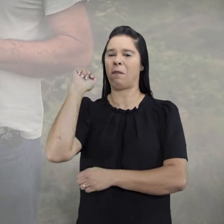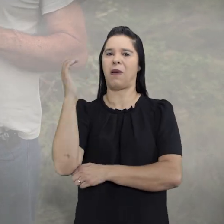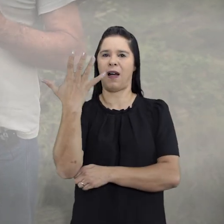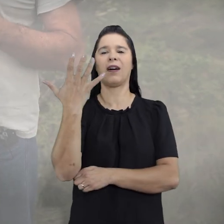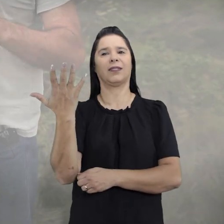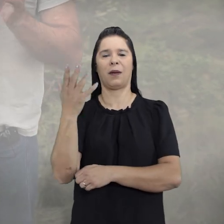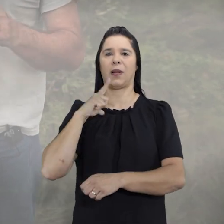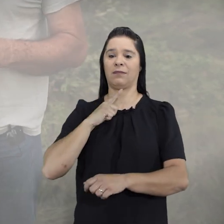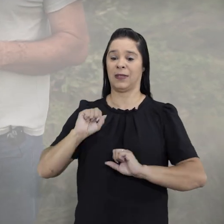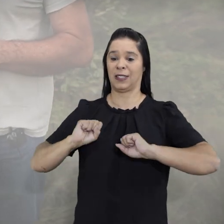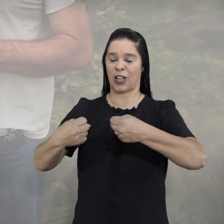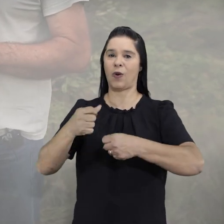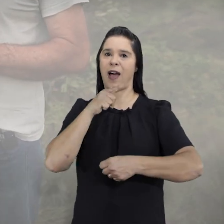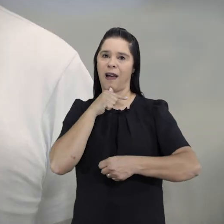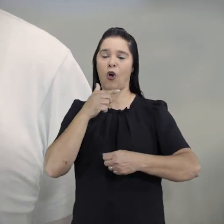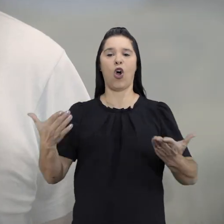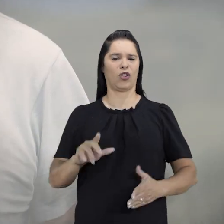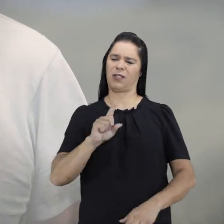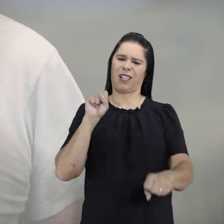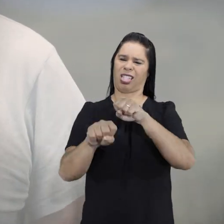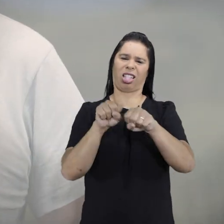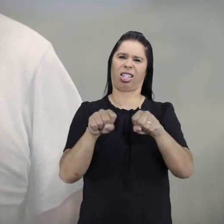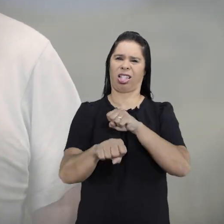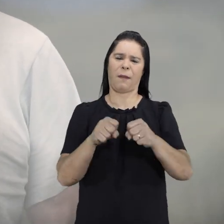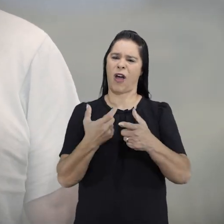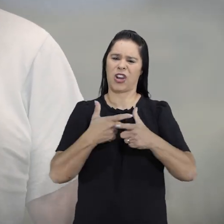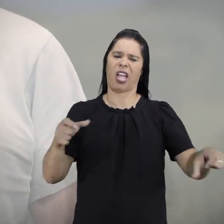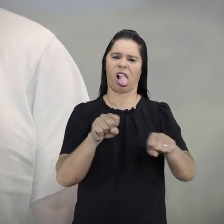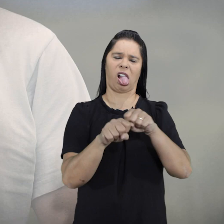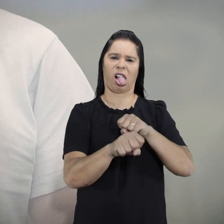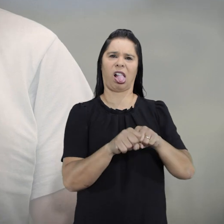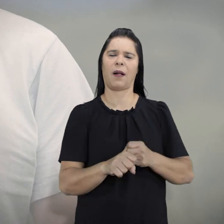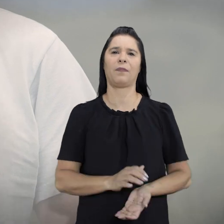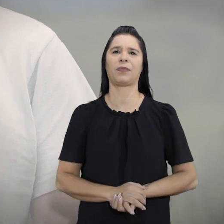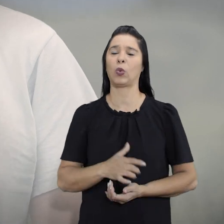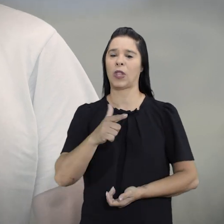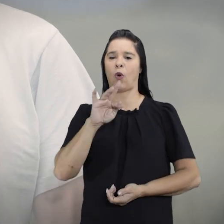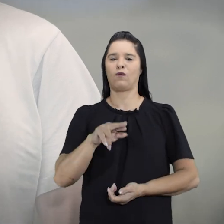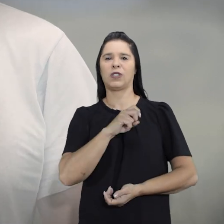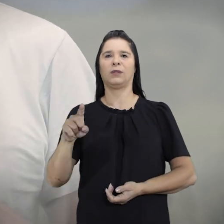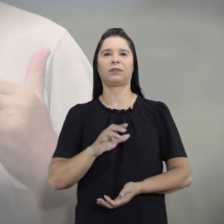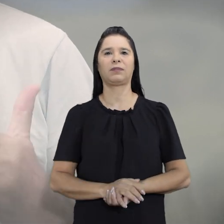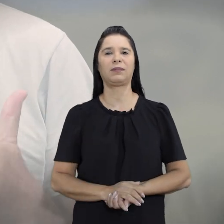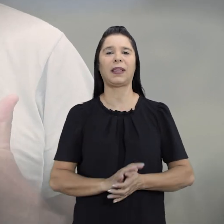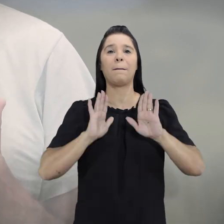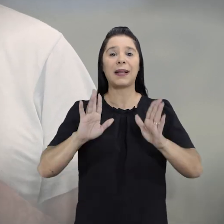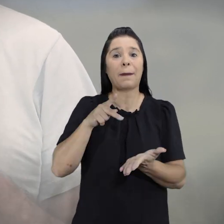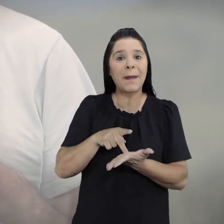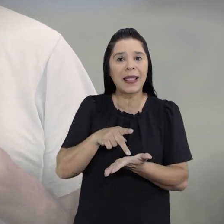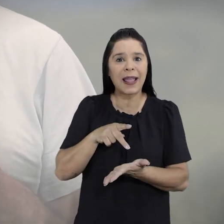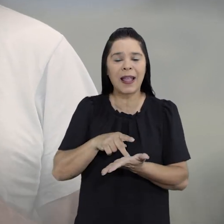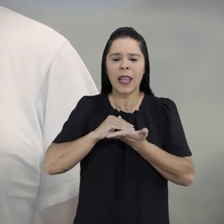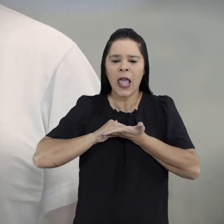Hoje não, hoje ela desce direto, o canal está todo destruído, grande parte, e não tem com a função. Na pedra